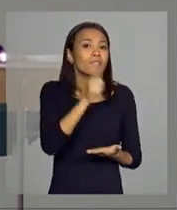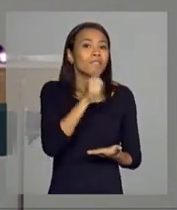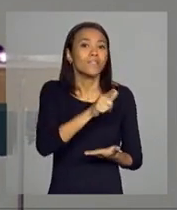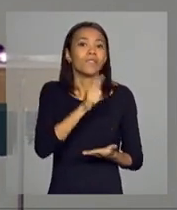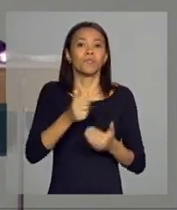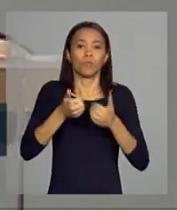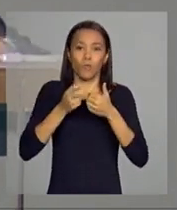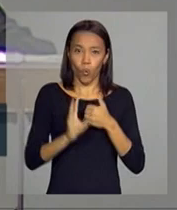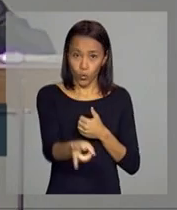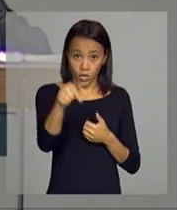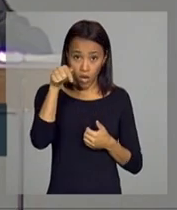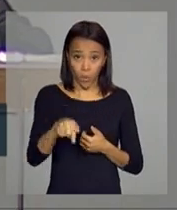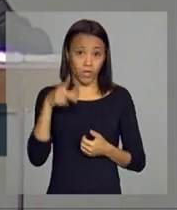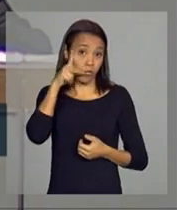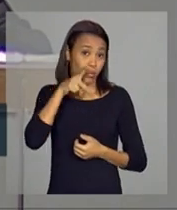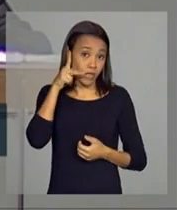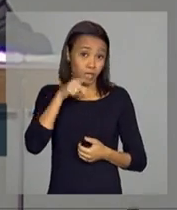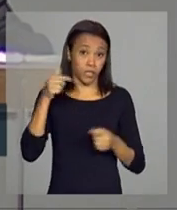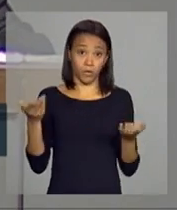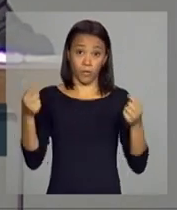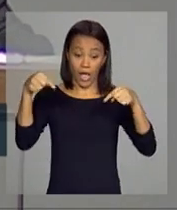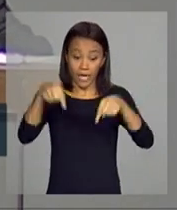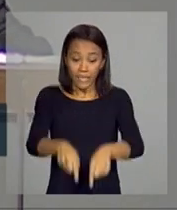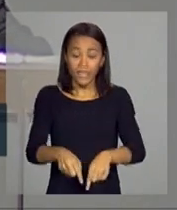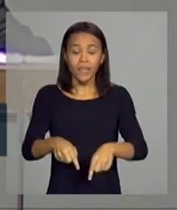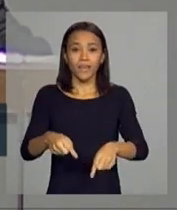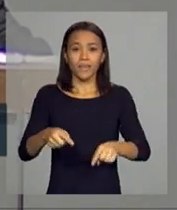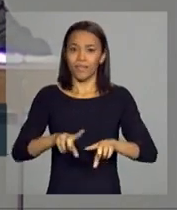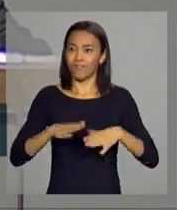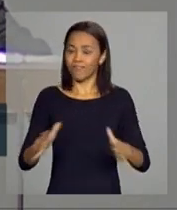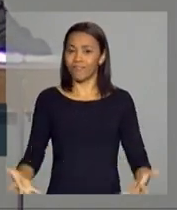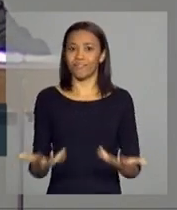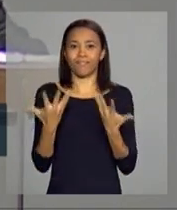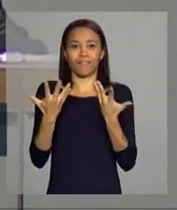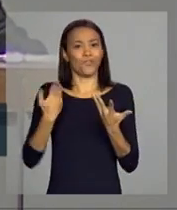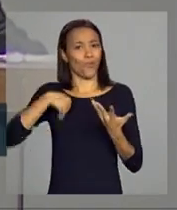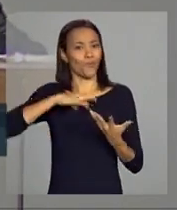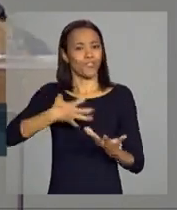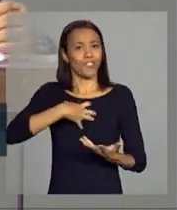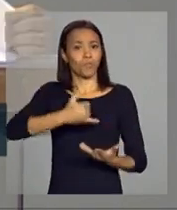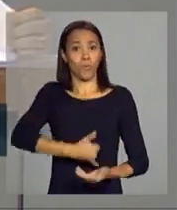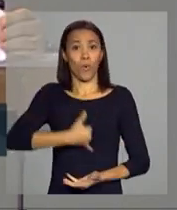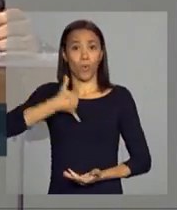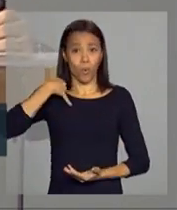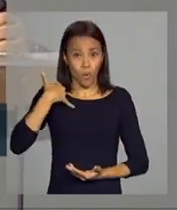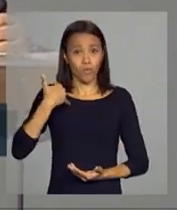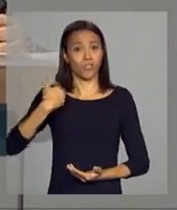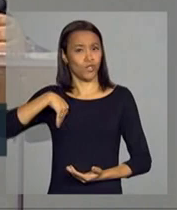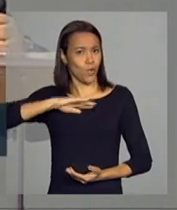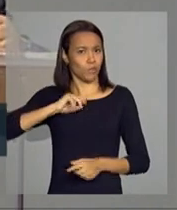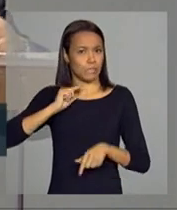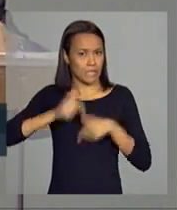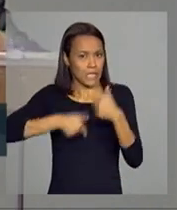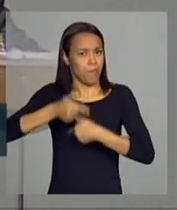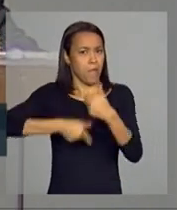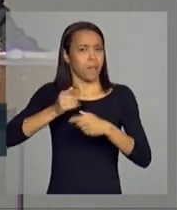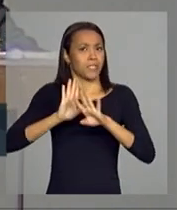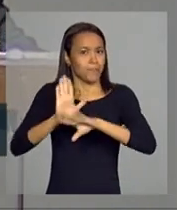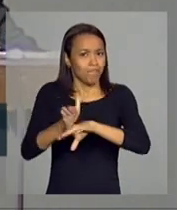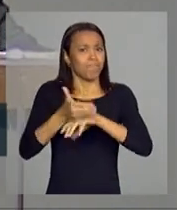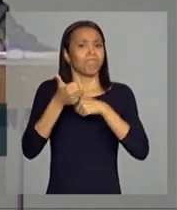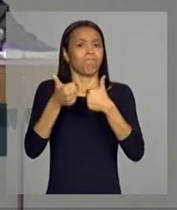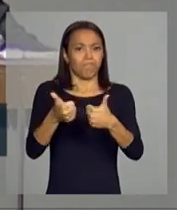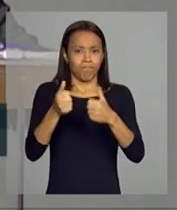políticas. Portanto, esse ato aqui é um ato que nos deixa muito orgulhosos do trabalho que está sendo feito e sabemos que, a